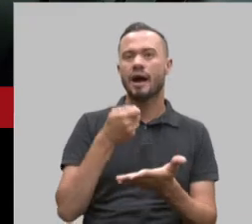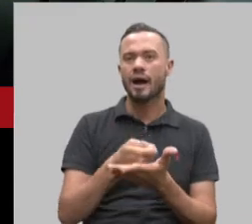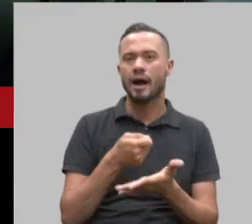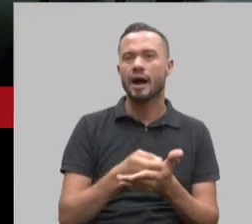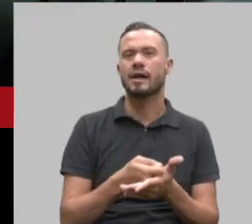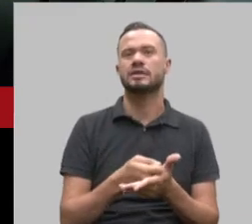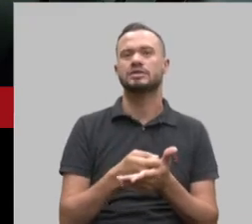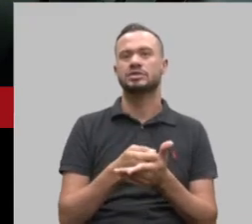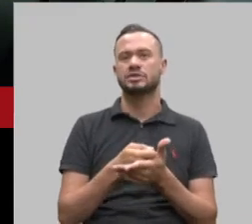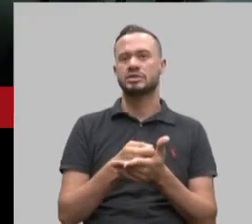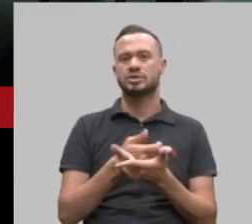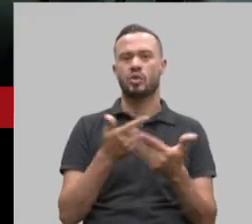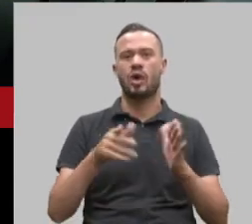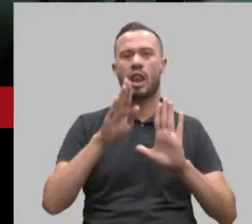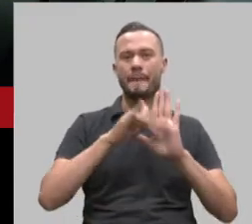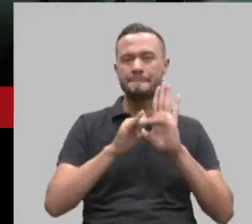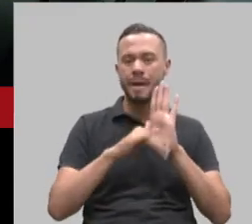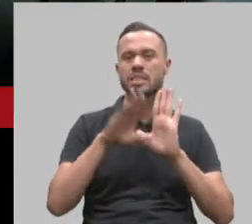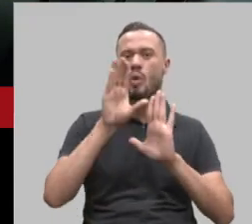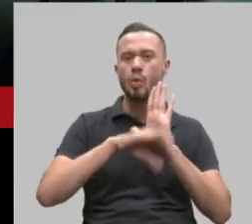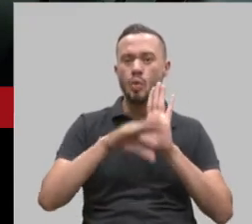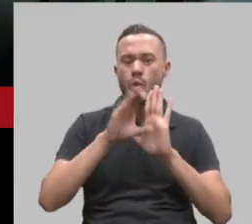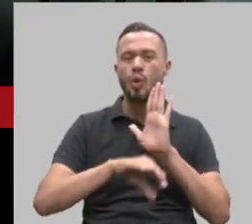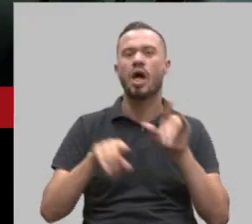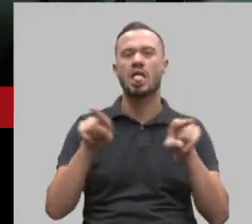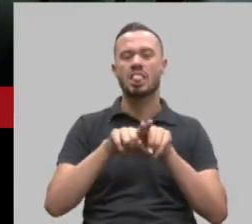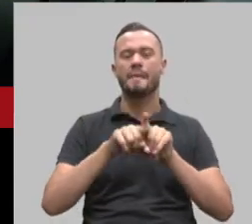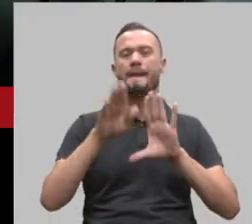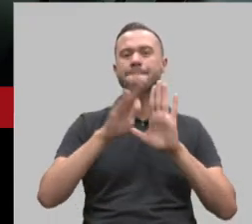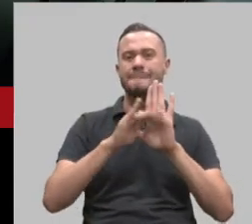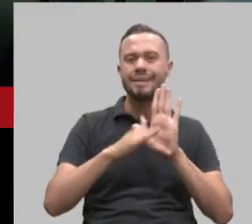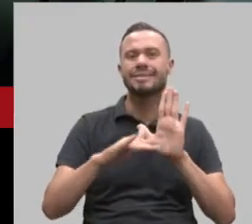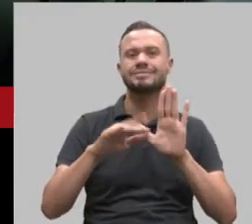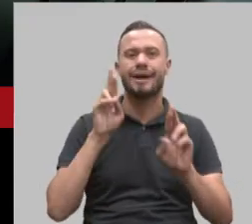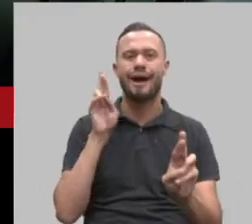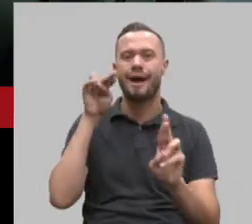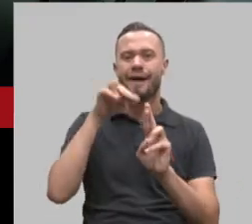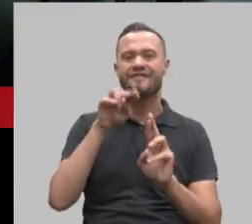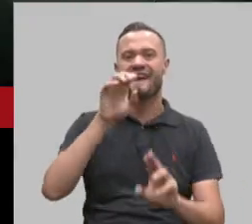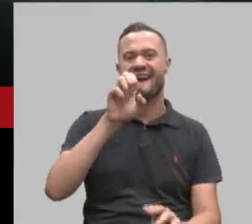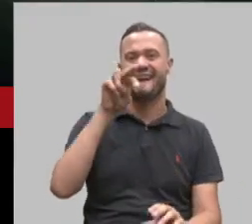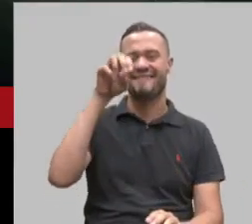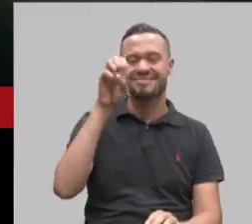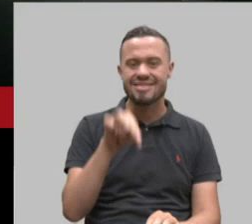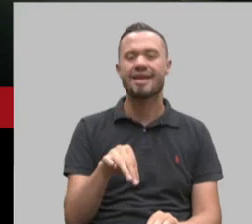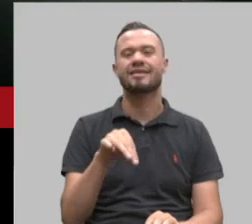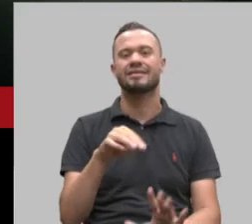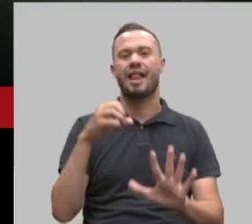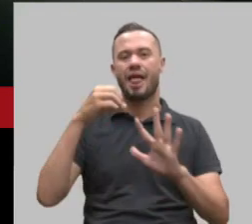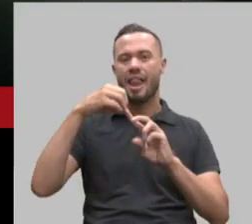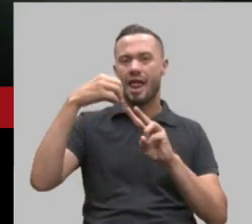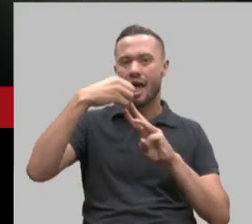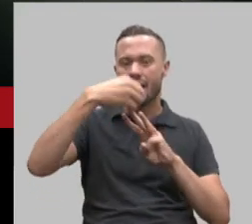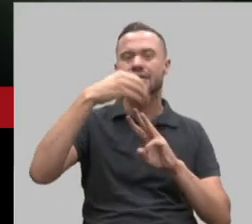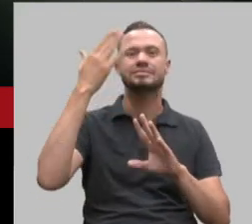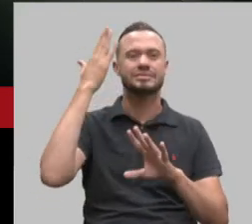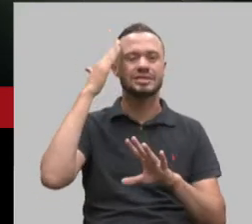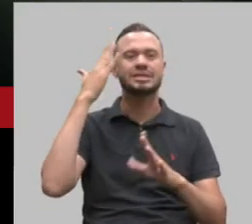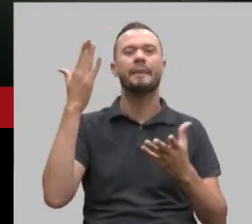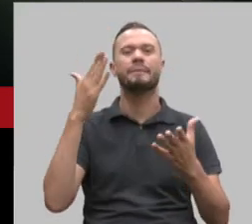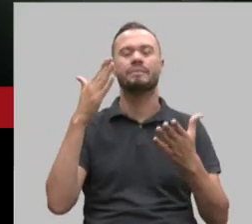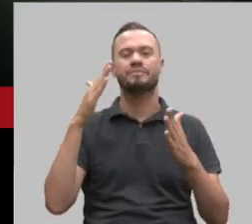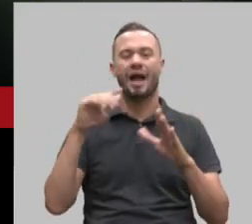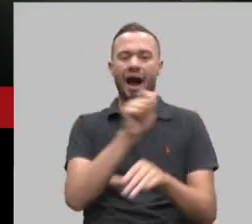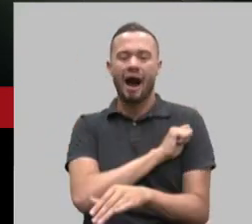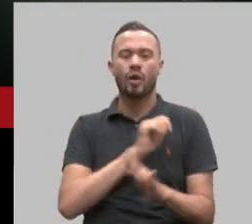a matriz curricular do ensino e a matriz de referência do Enem de forma que os alunos das escolas públicas realizem